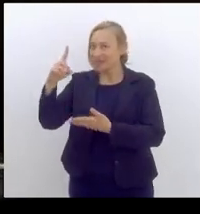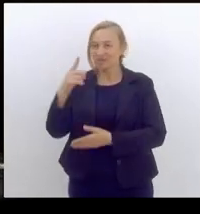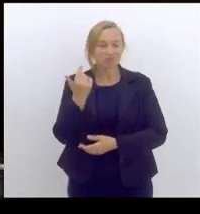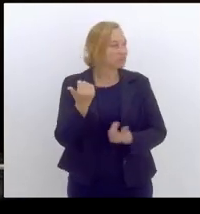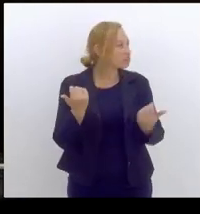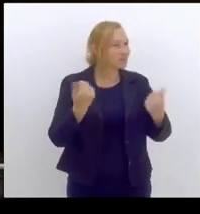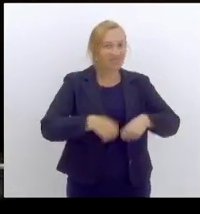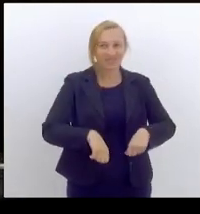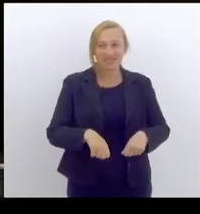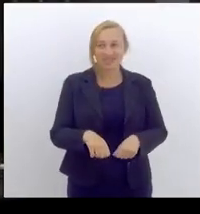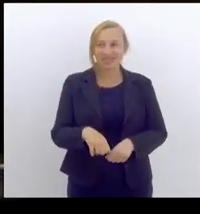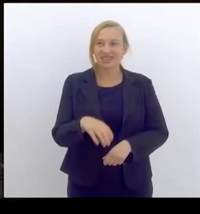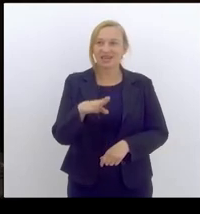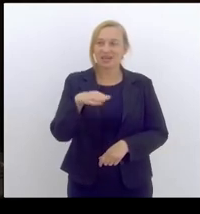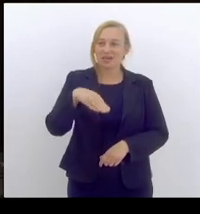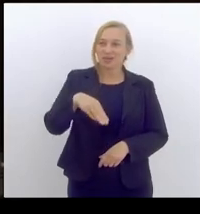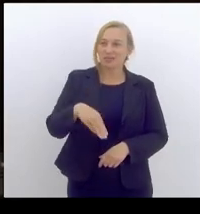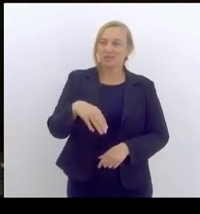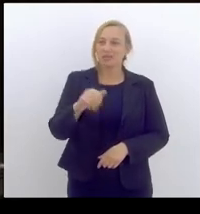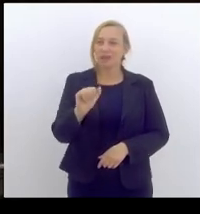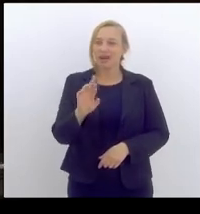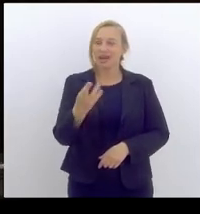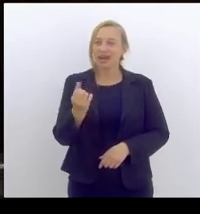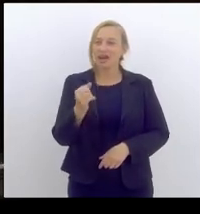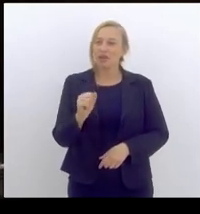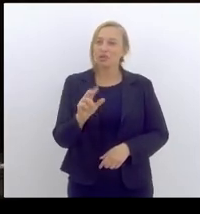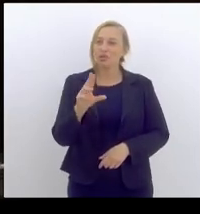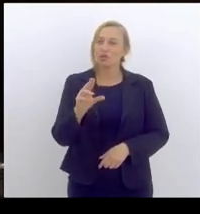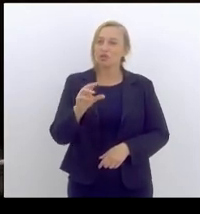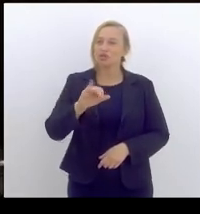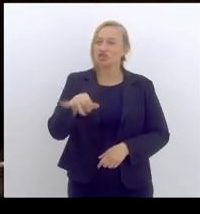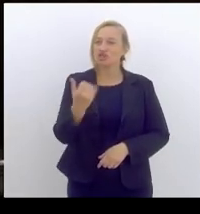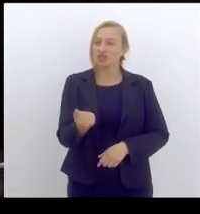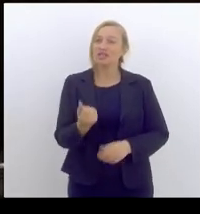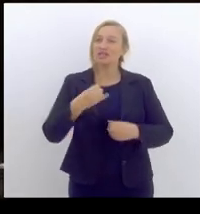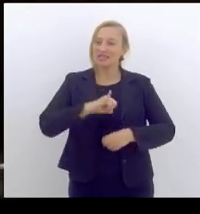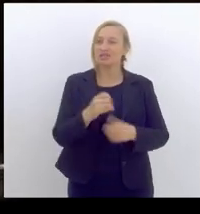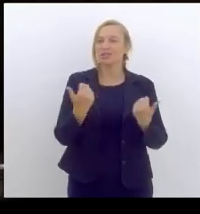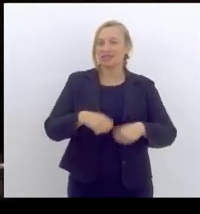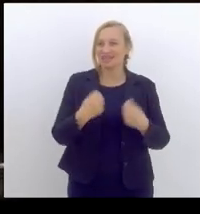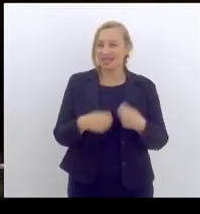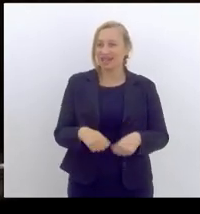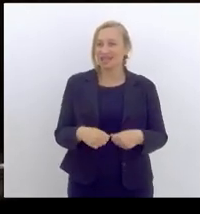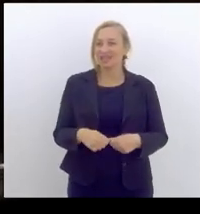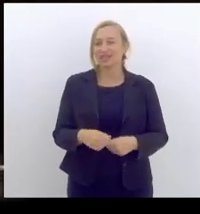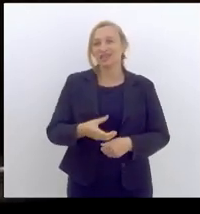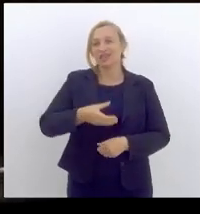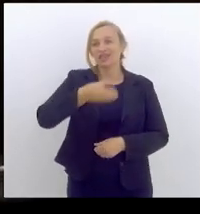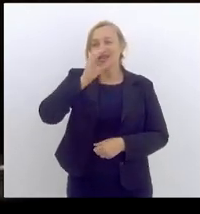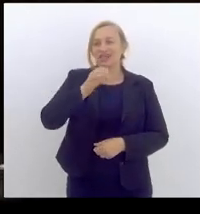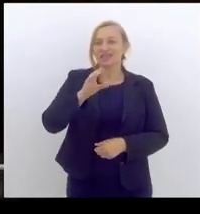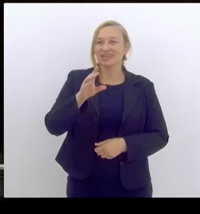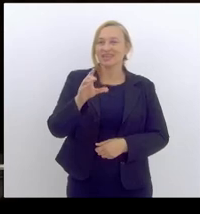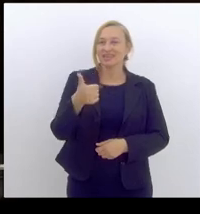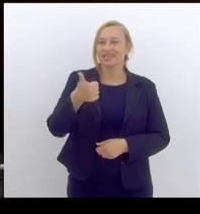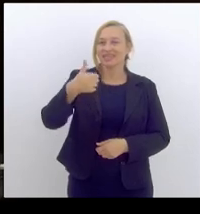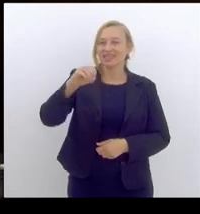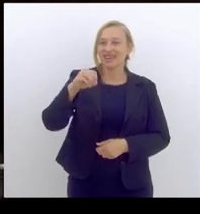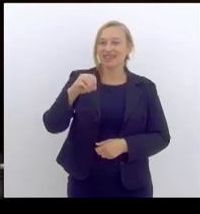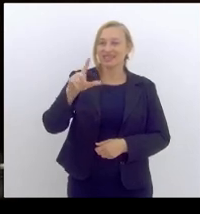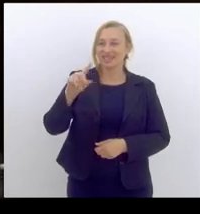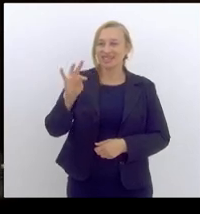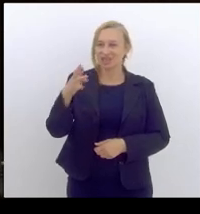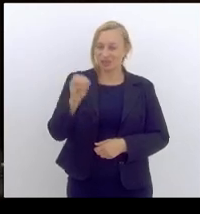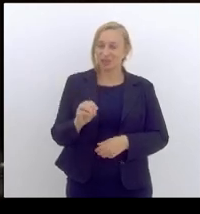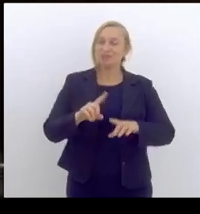maracujina para falar hoje aqui, que se eu precisasse, tinha que tomar, deputado Deodato, 10 litros de maracujina.